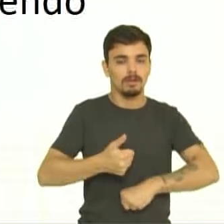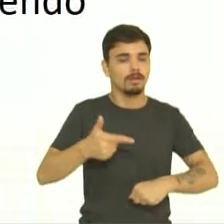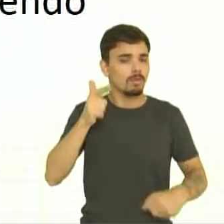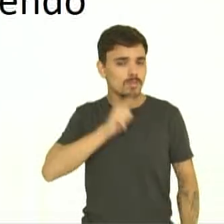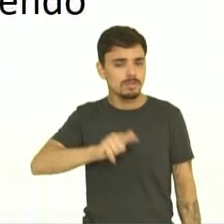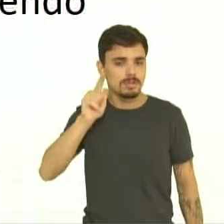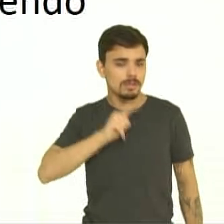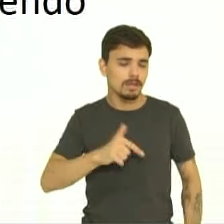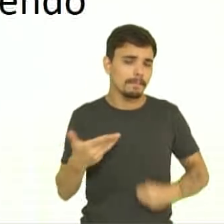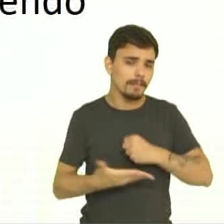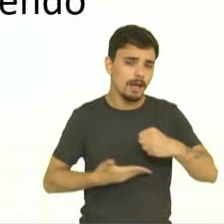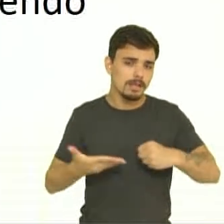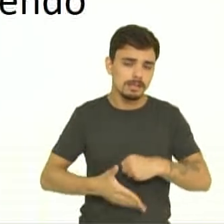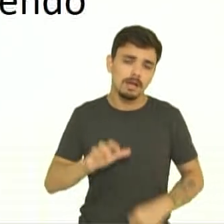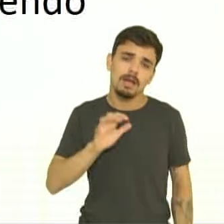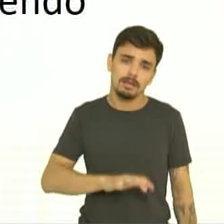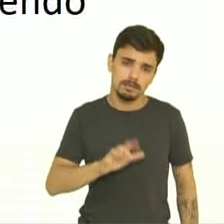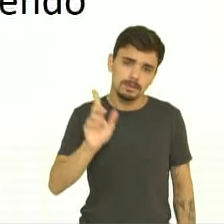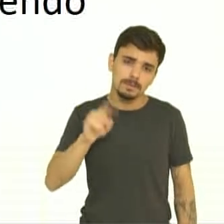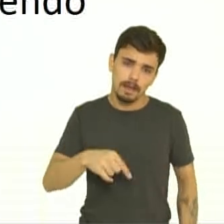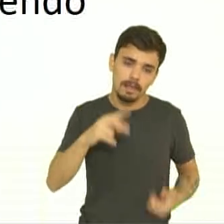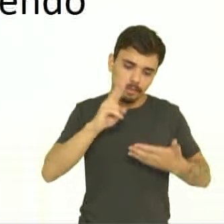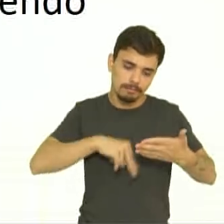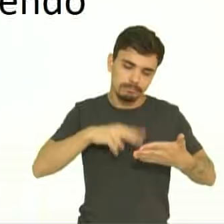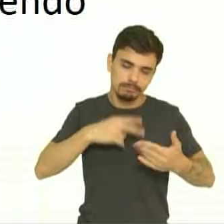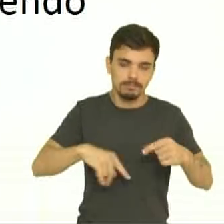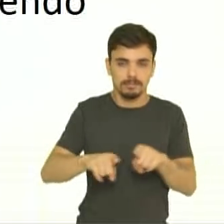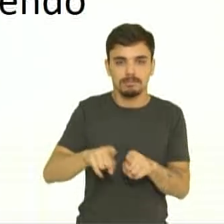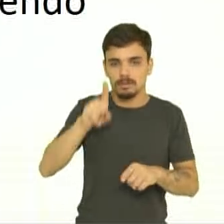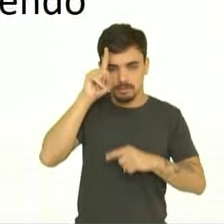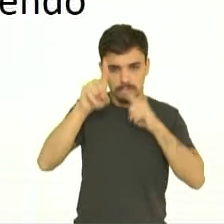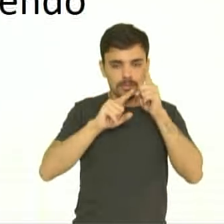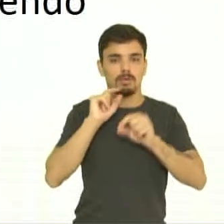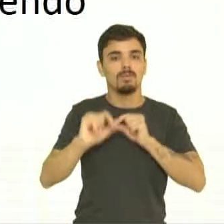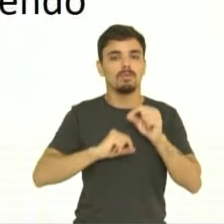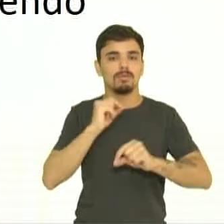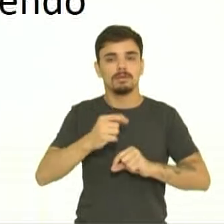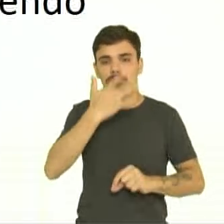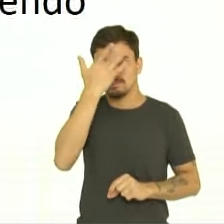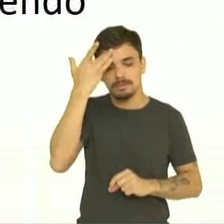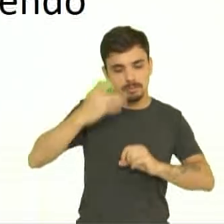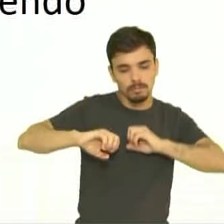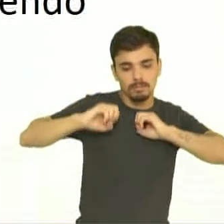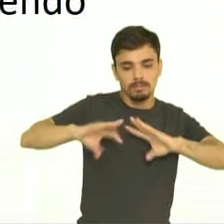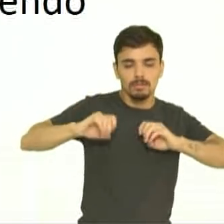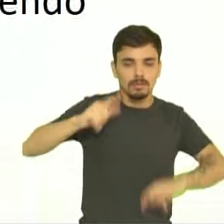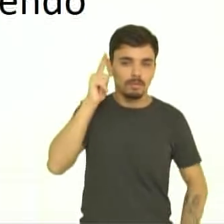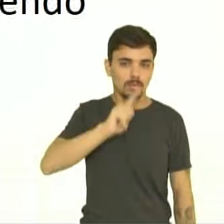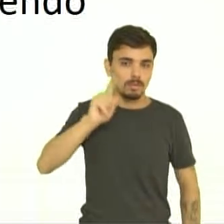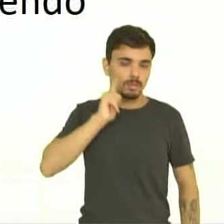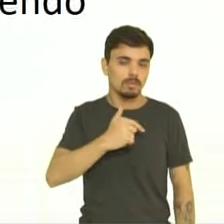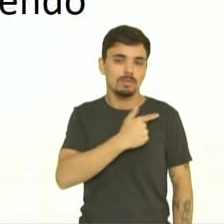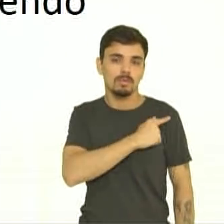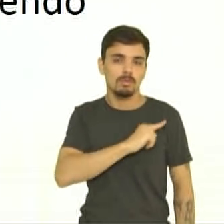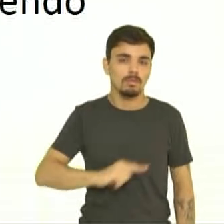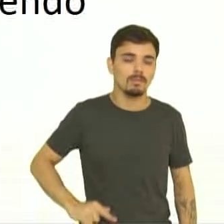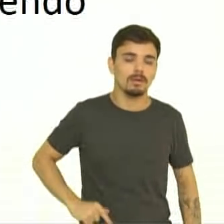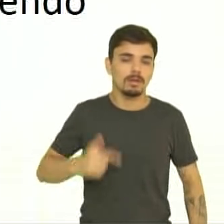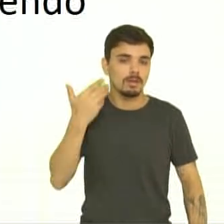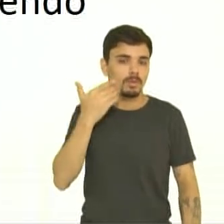competências básicas como essa. O ideal é que os educadores atinjam o governo no sentido